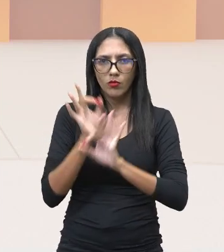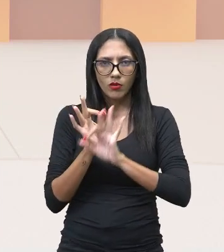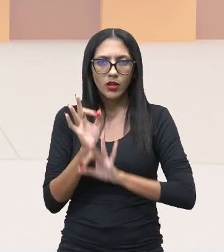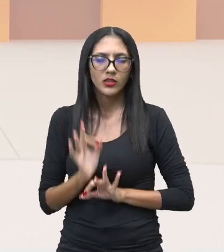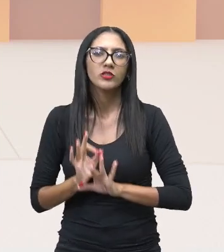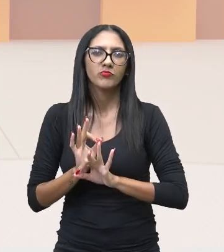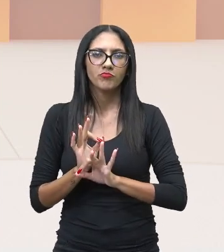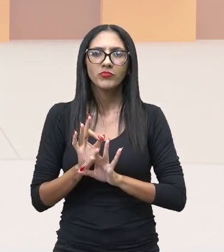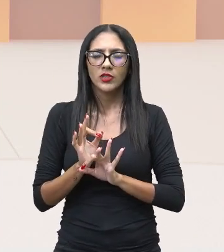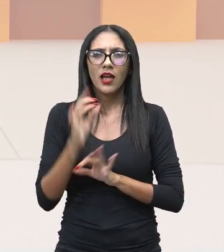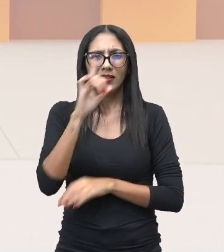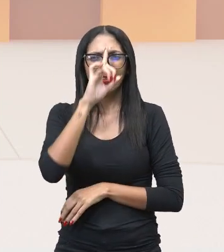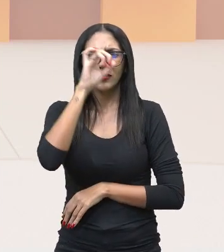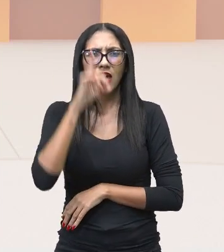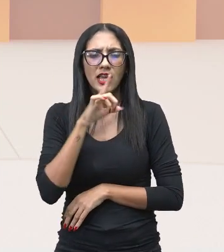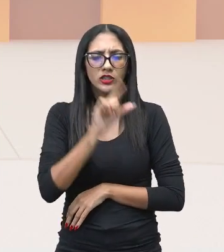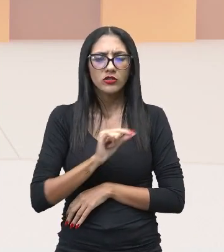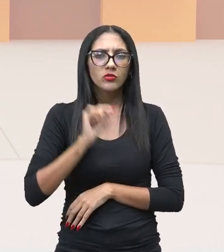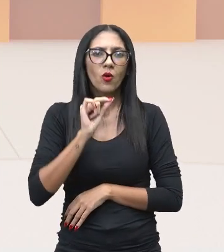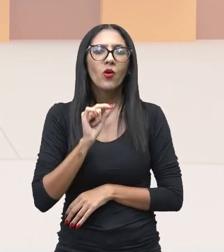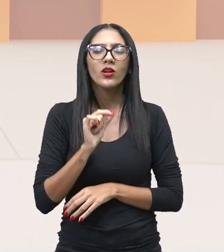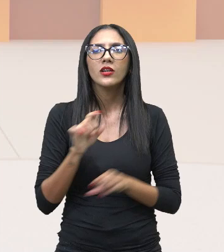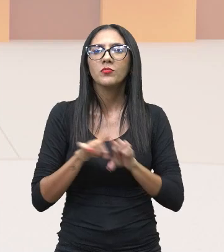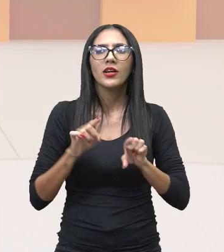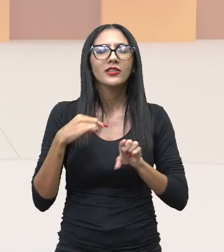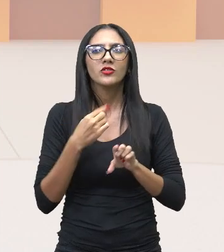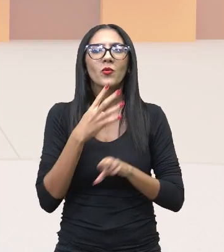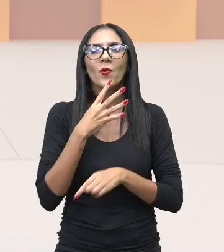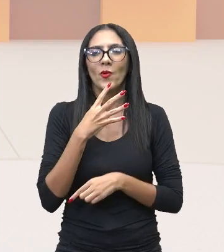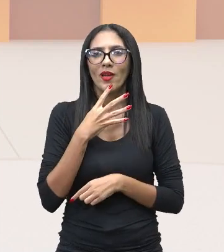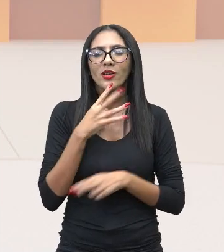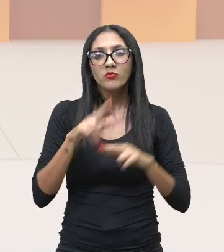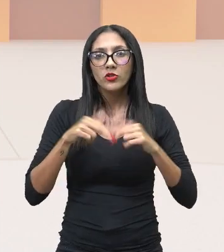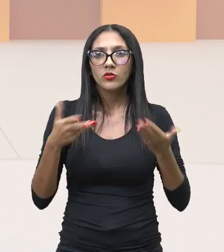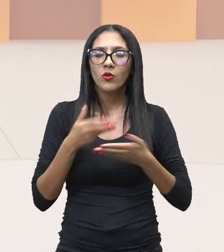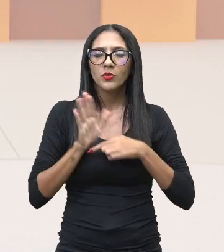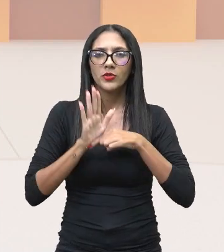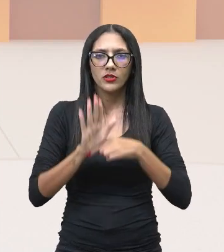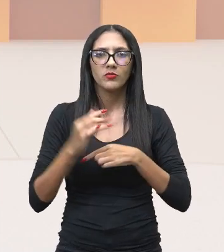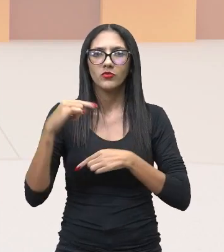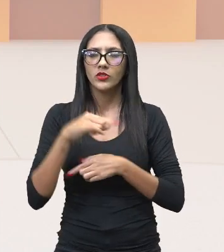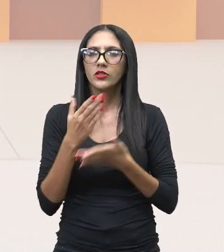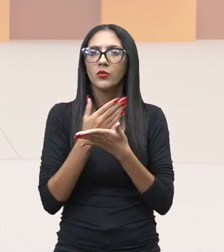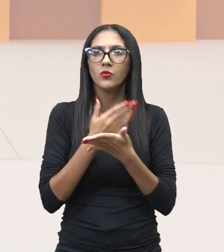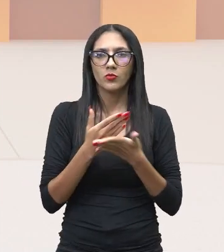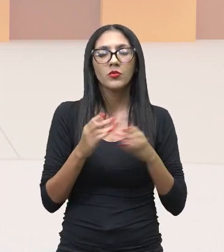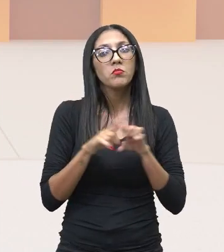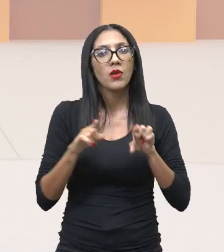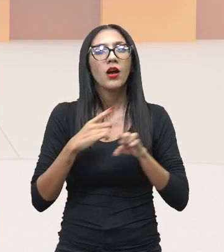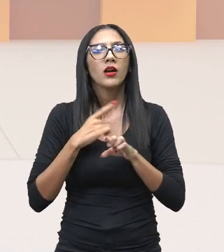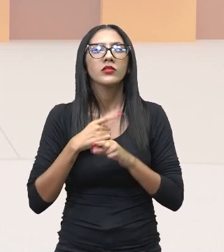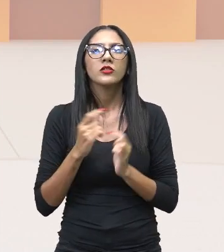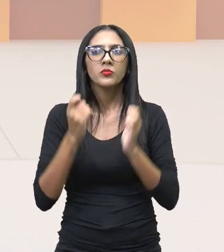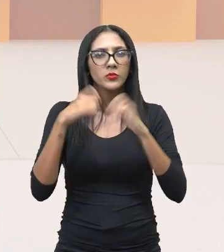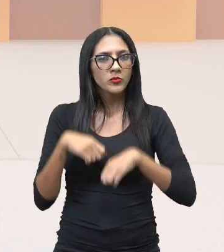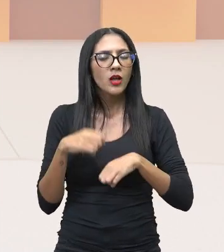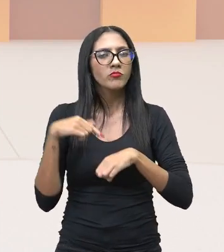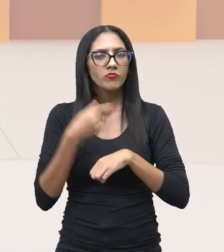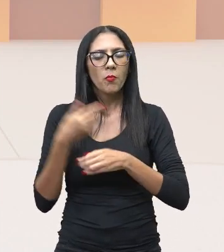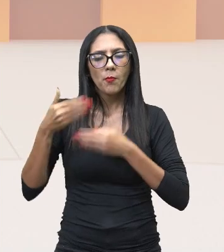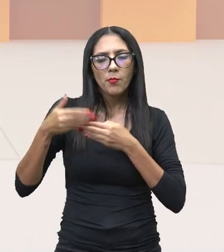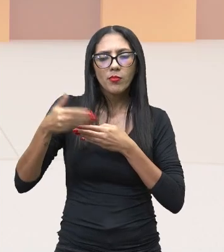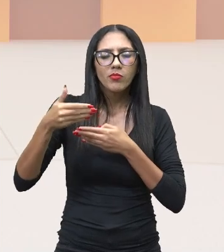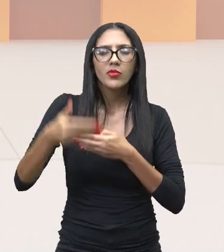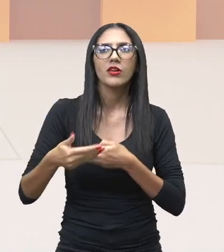de onde vieram, mas vai conhecer algumas delas nessas aulas, mas que de alguma forma estão permitindo com que a vida continue